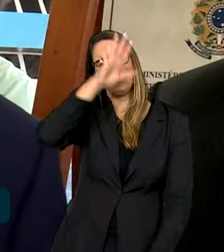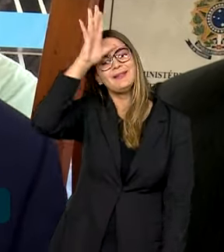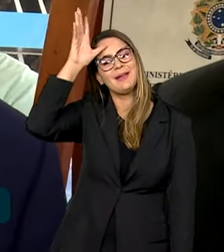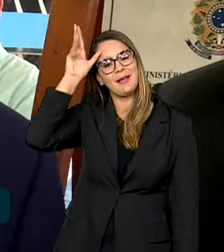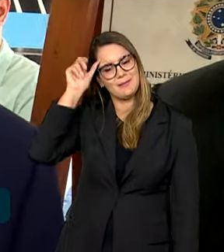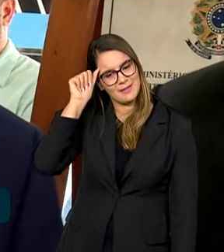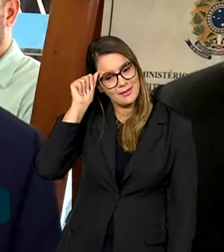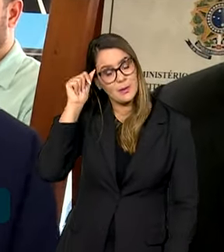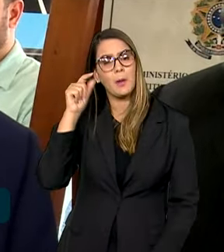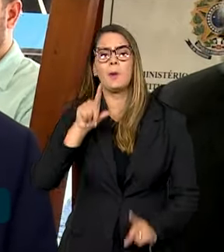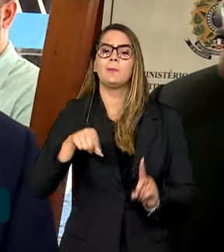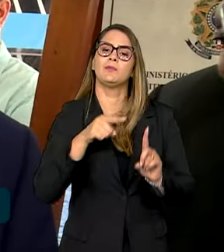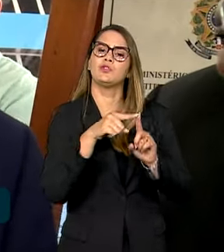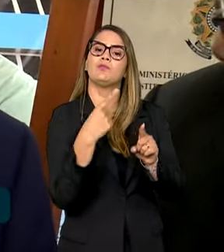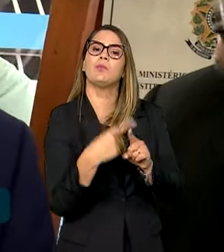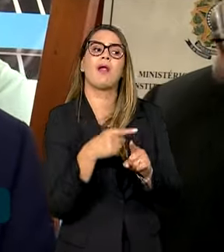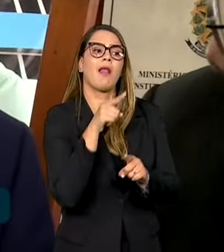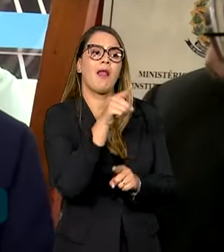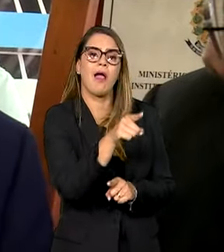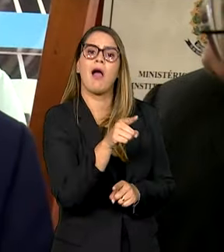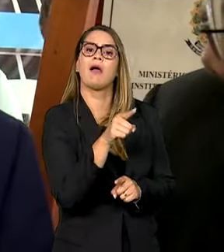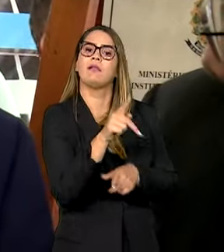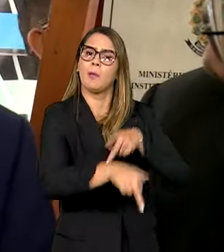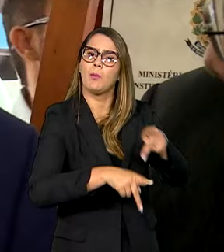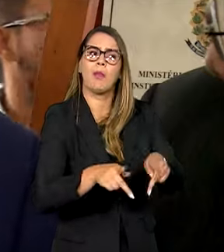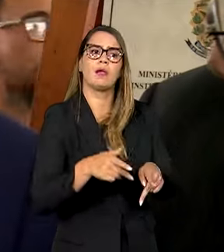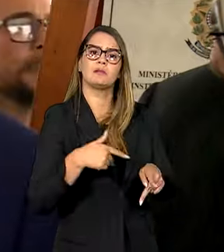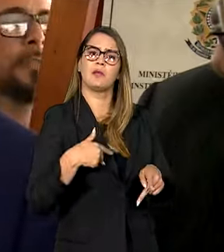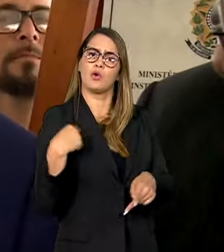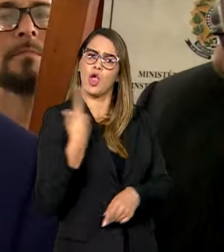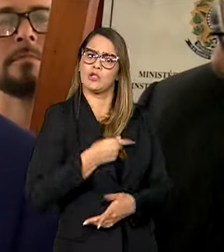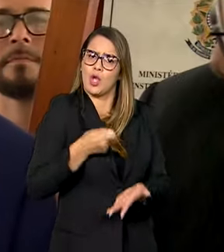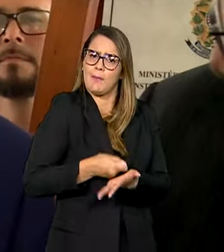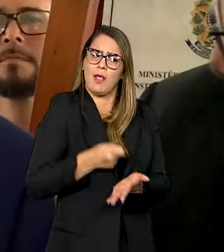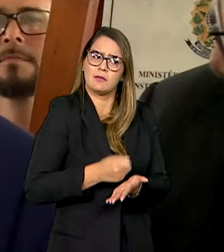meta por quê Porque é onde tá a população e a nossa obrigação do Estado ir ao encontro do que a população precisa